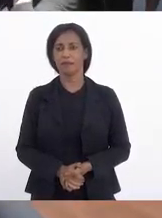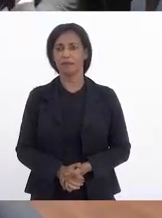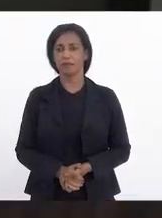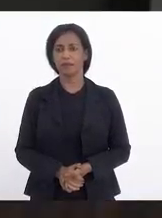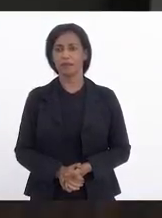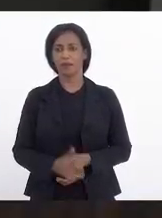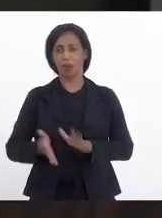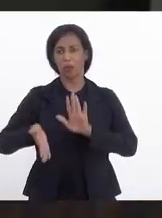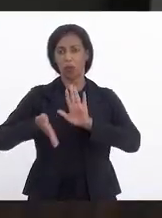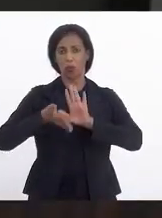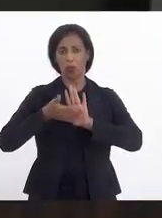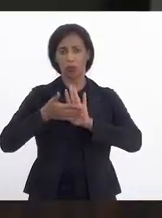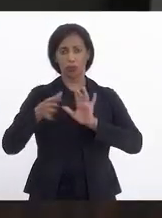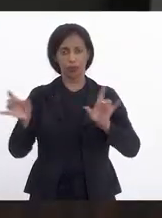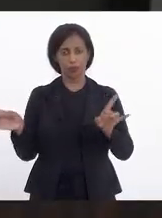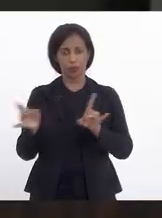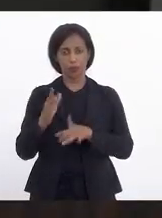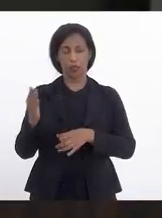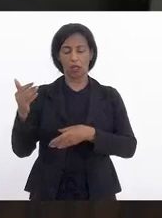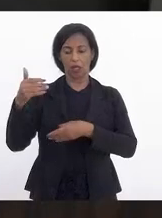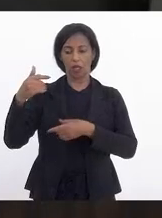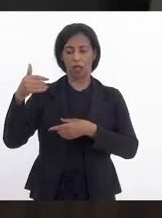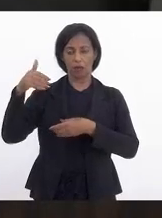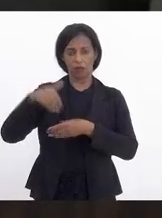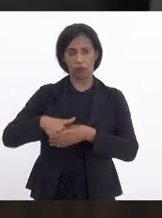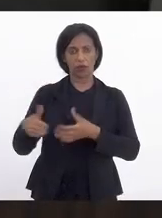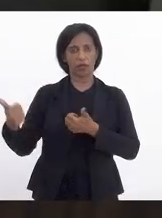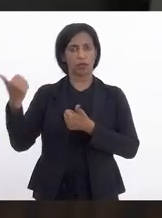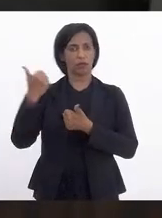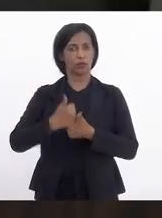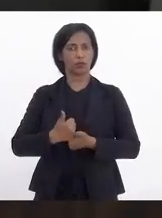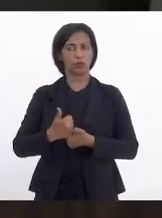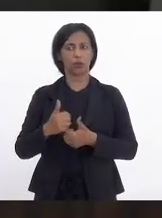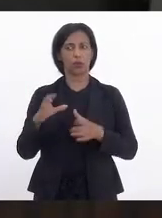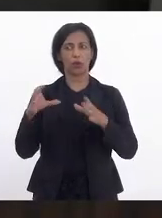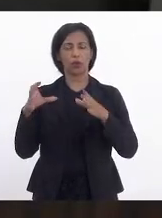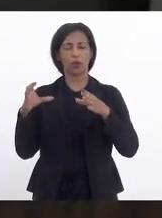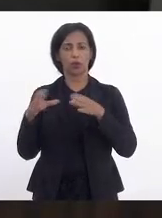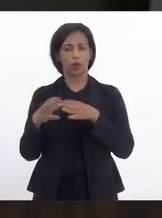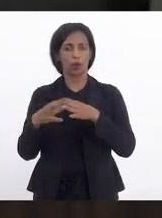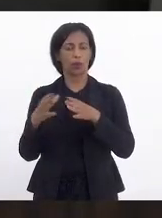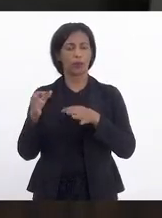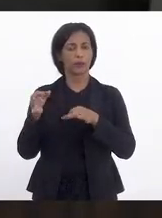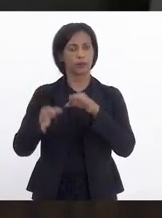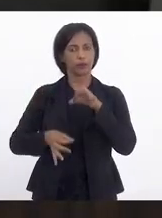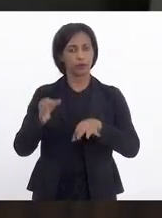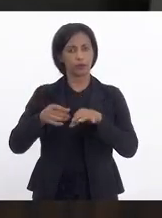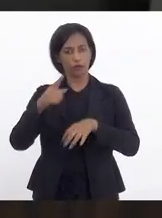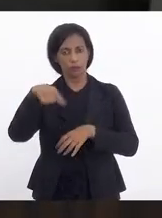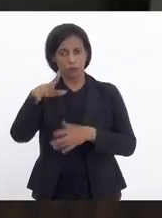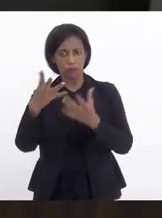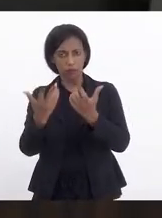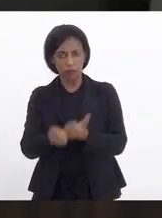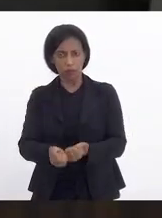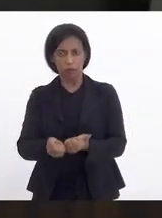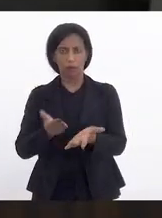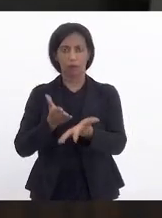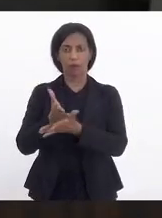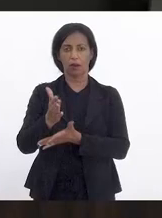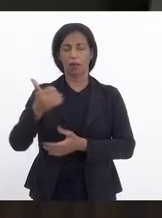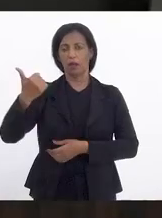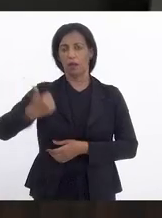e como os pareceres emitidos em votação substitutivo da comissão de constituição e justiça sendo que a prova pela submissão